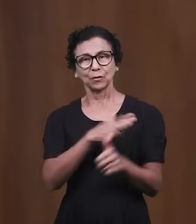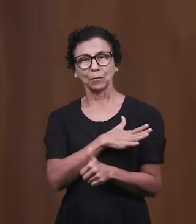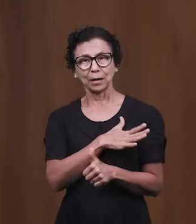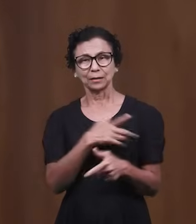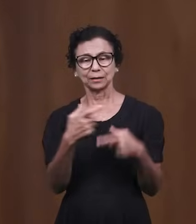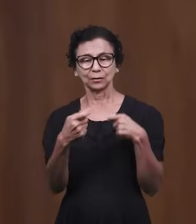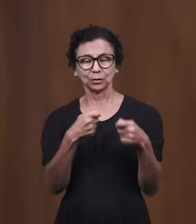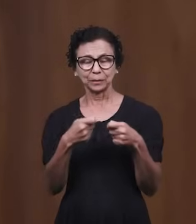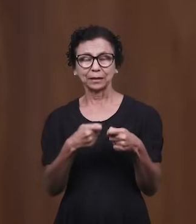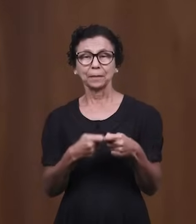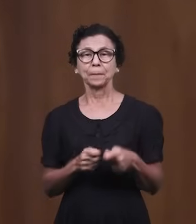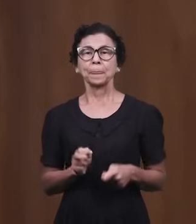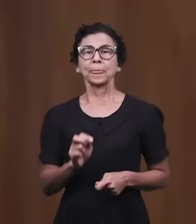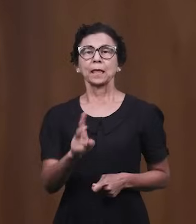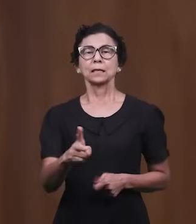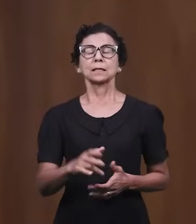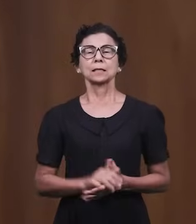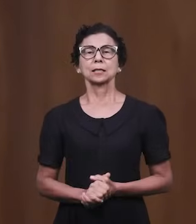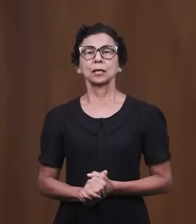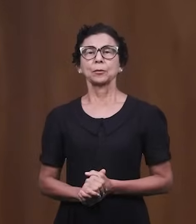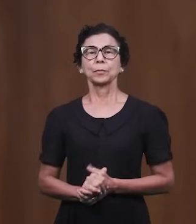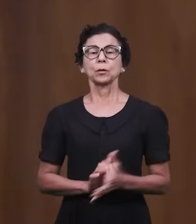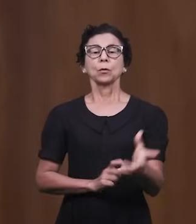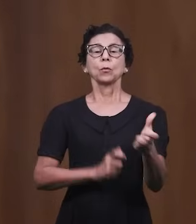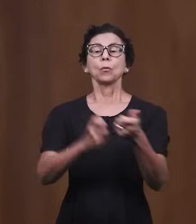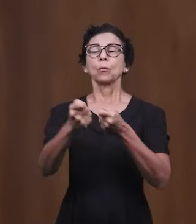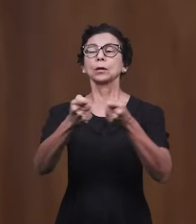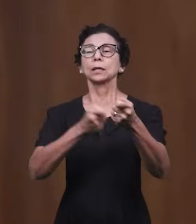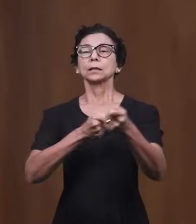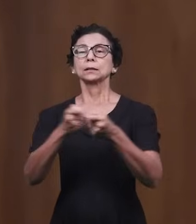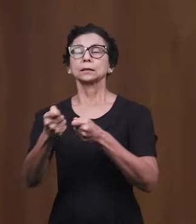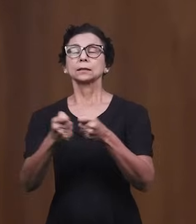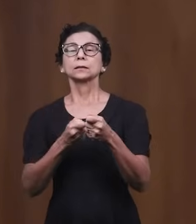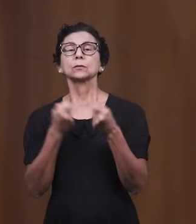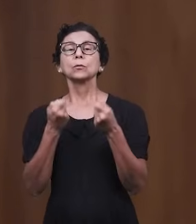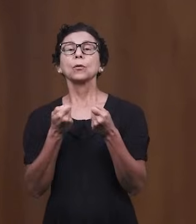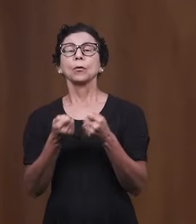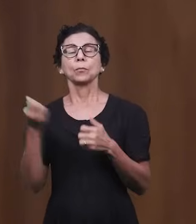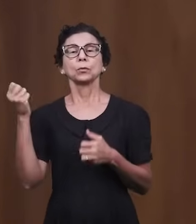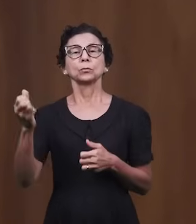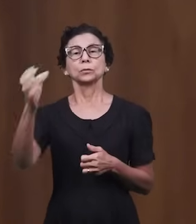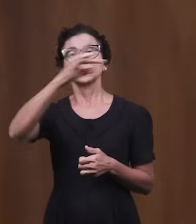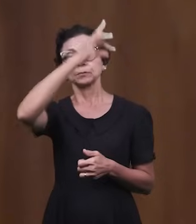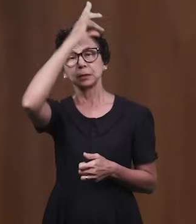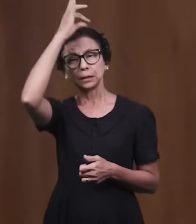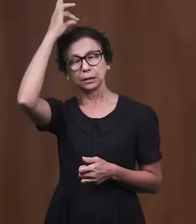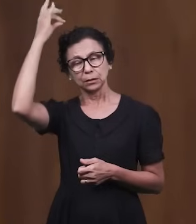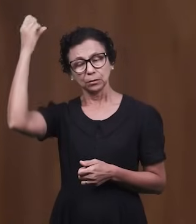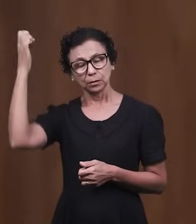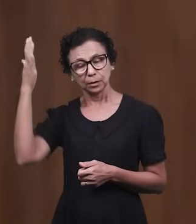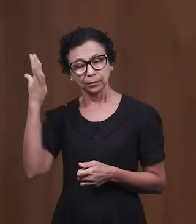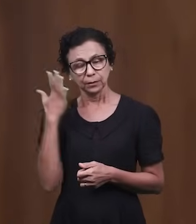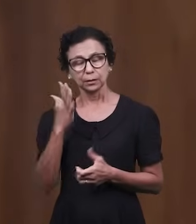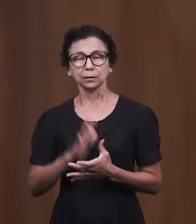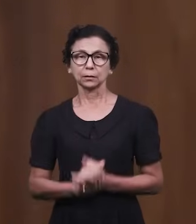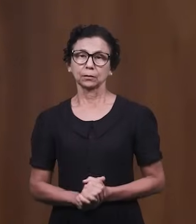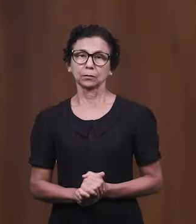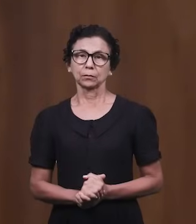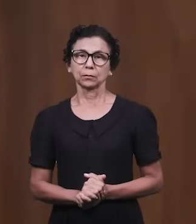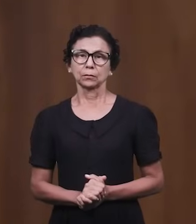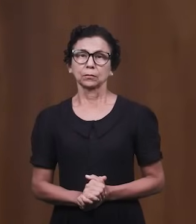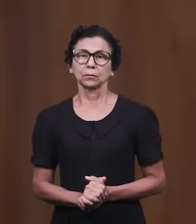E manter o governo e a disciplina ditada pelo Espírito Santo. Por que manter o governo e a disciplina? Ora, nós